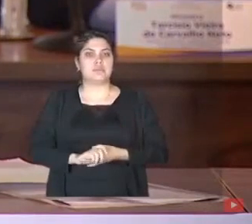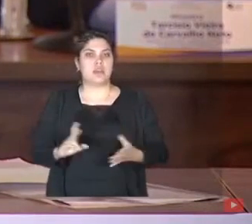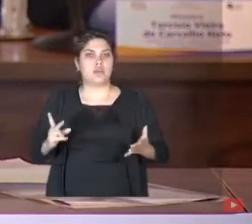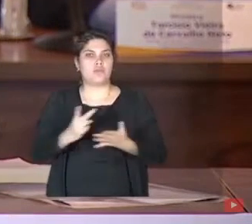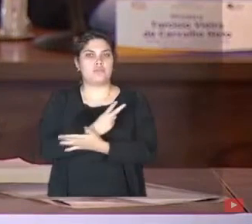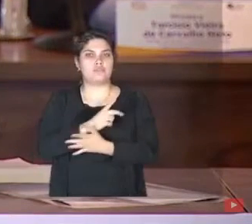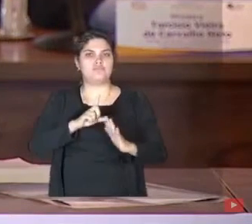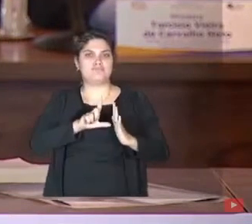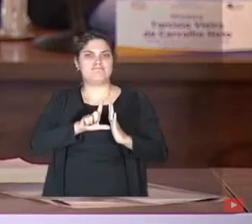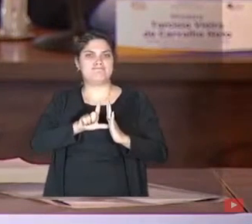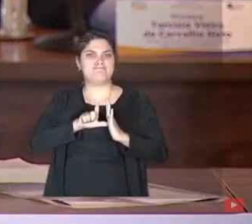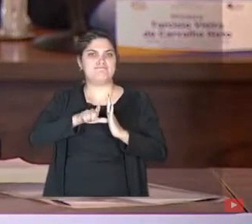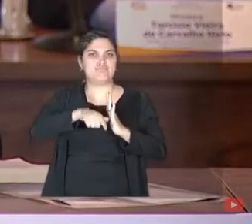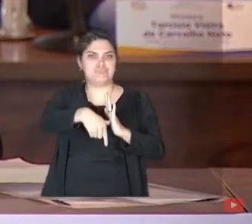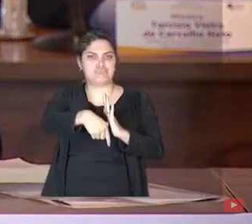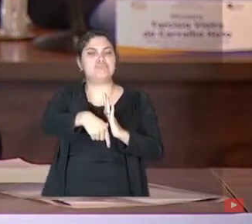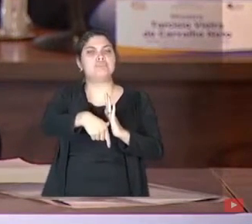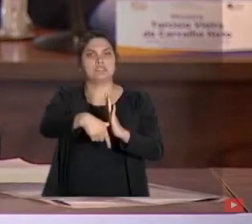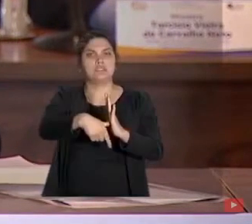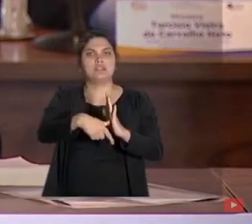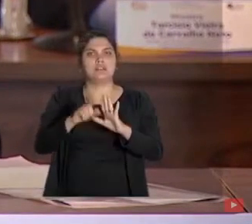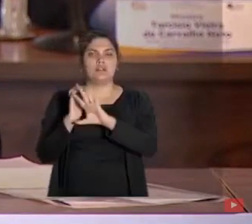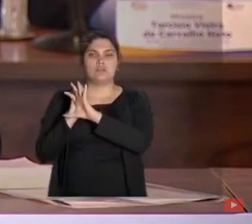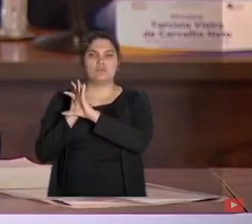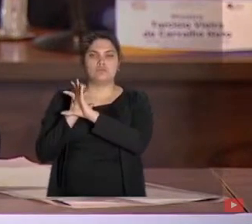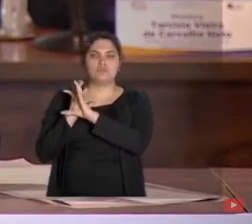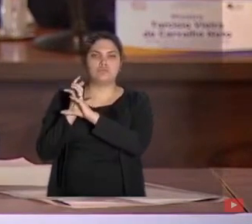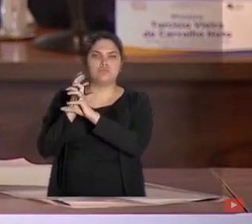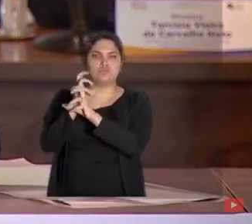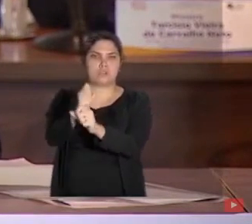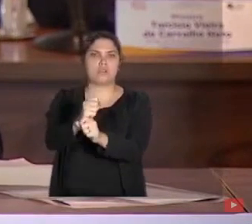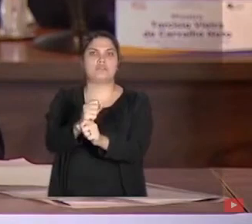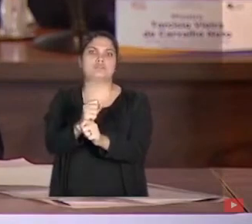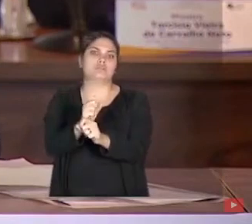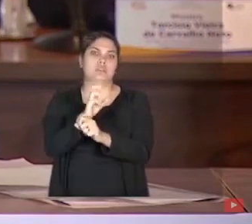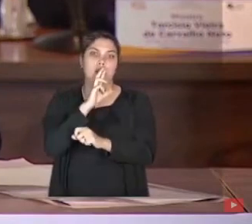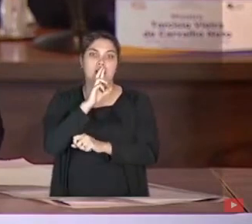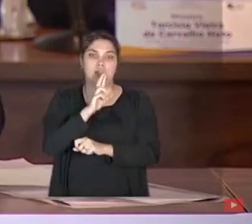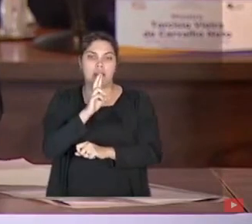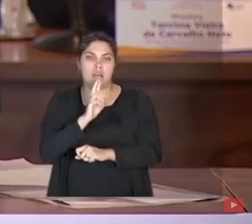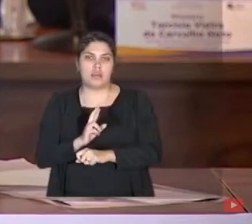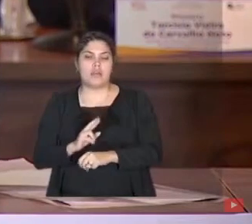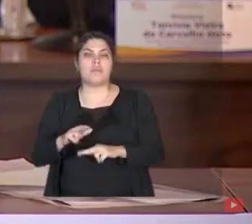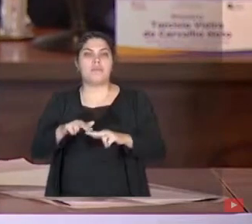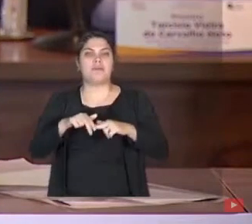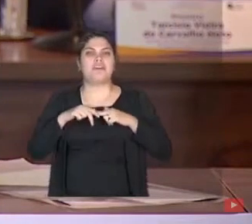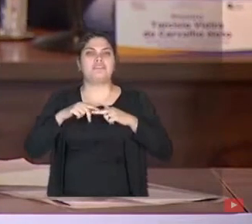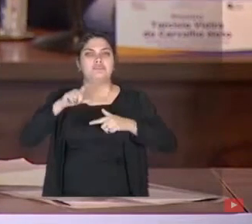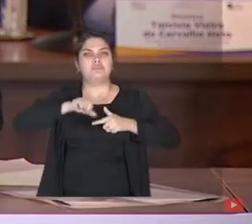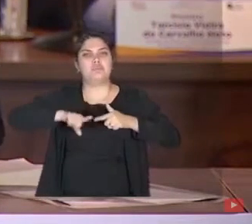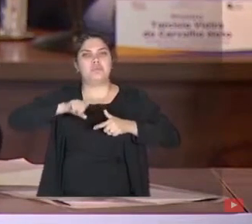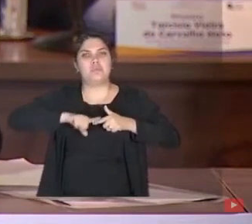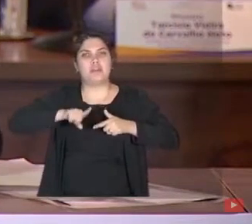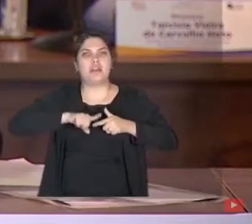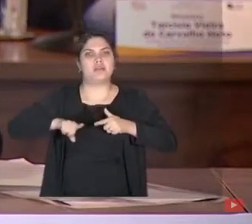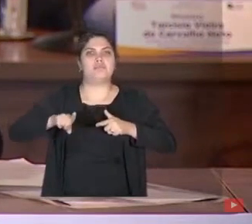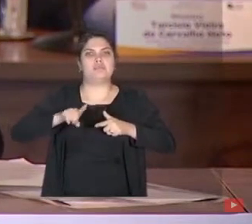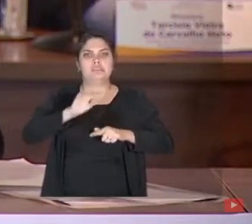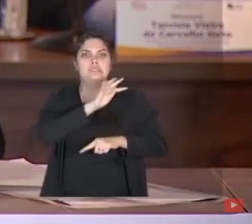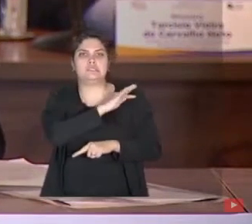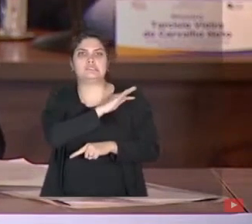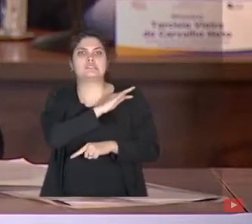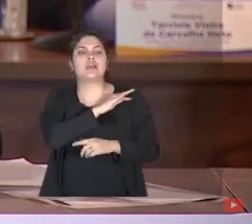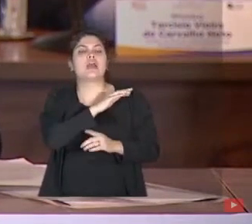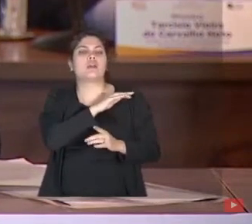um atraso na totalização dos resultados por força de um problema técnico que